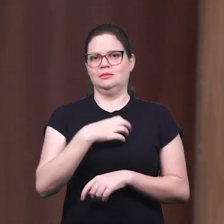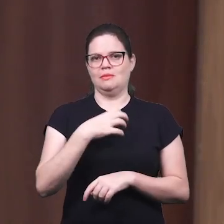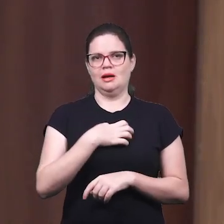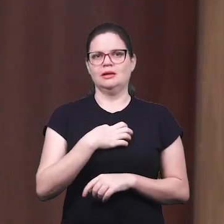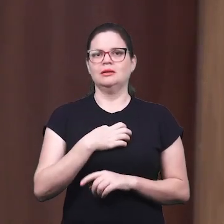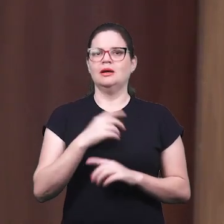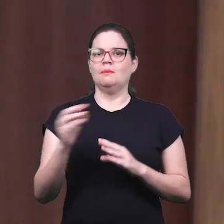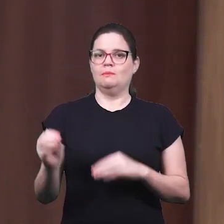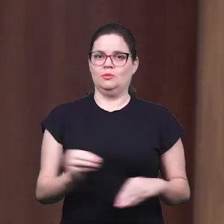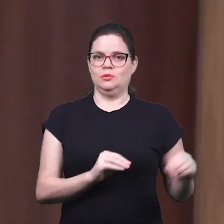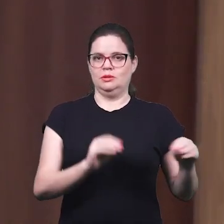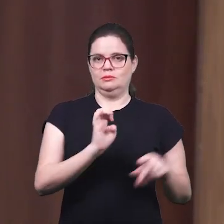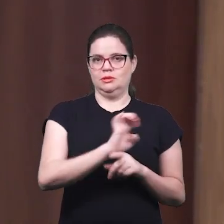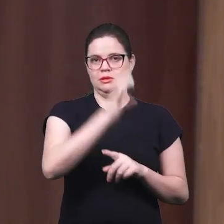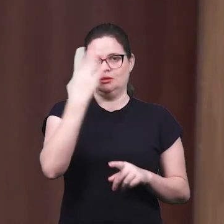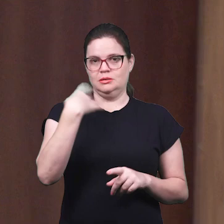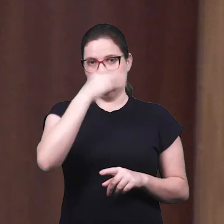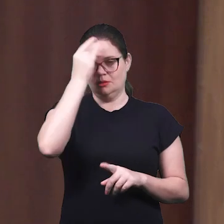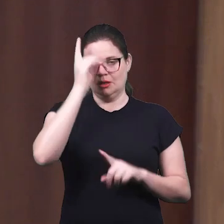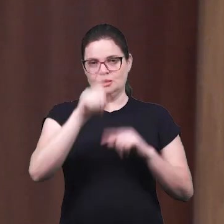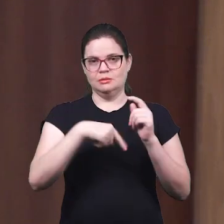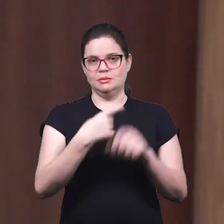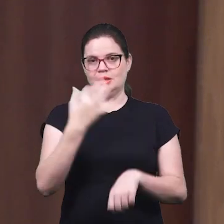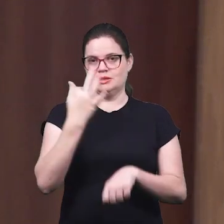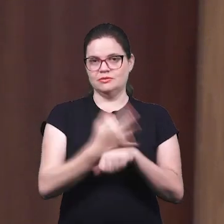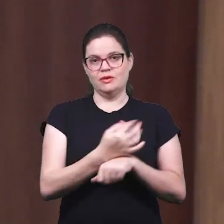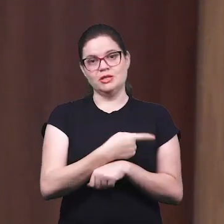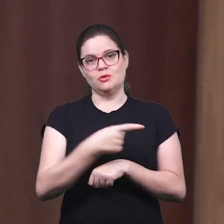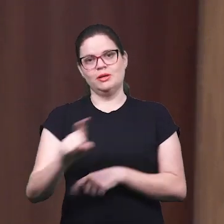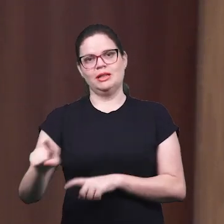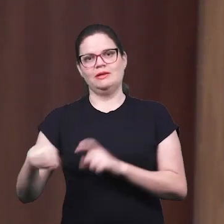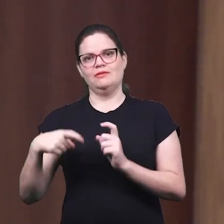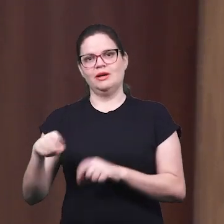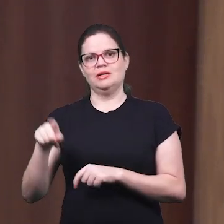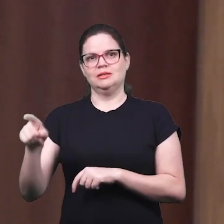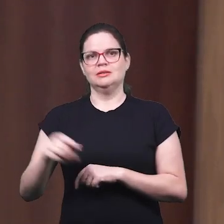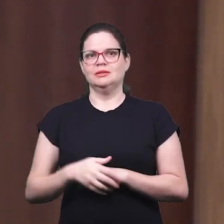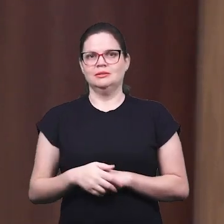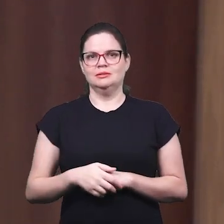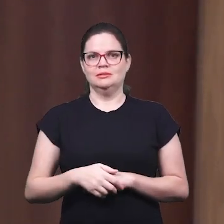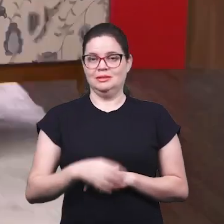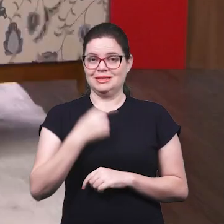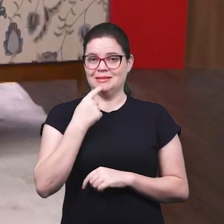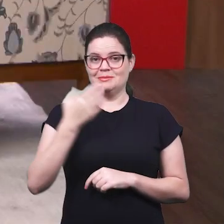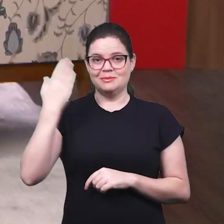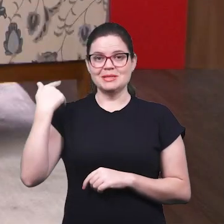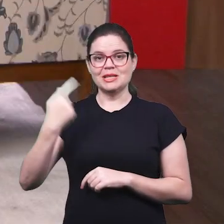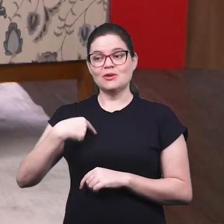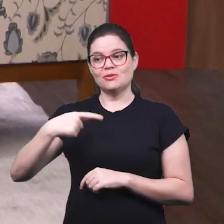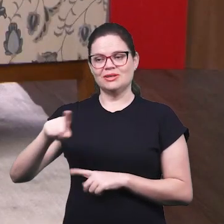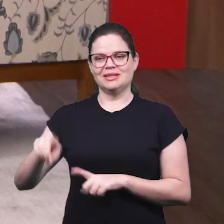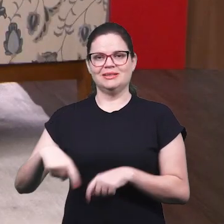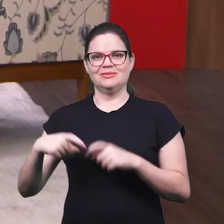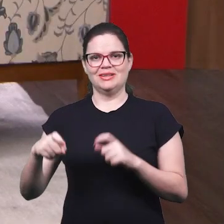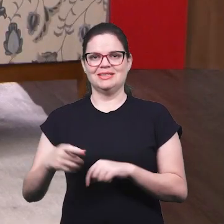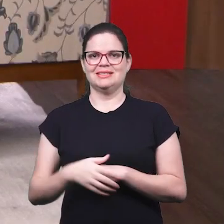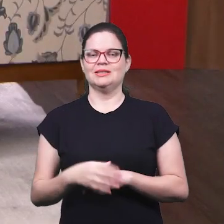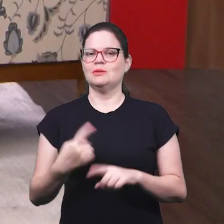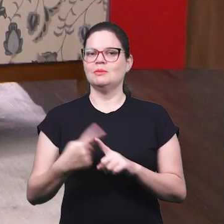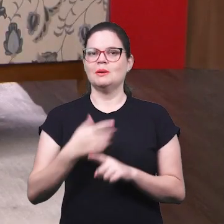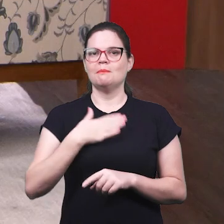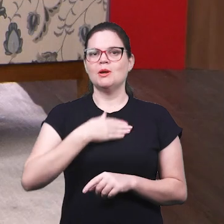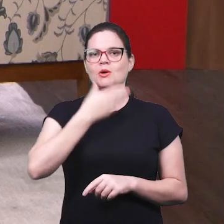Nas férias ia para a fazenda. Aliás, para a semana eu vou para a fazenda, para essa fazenda. Agora? Porque eu tenho